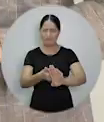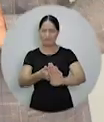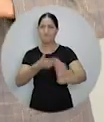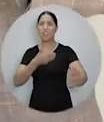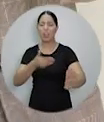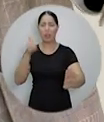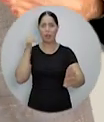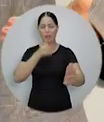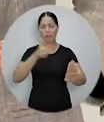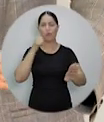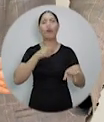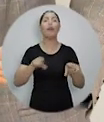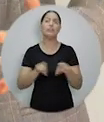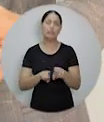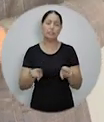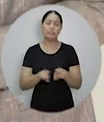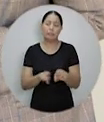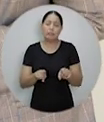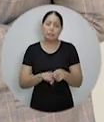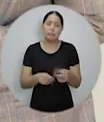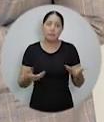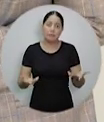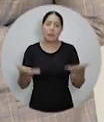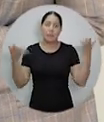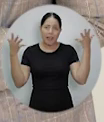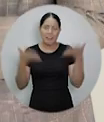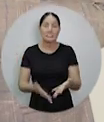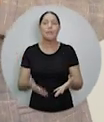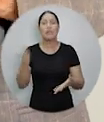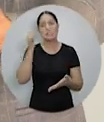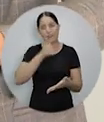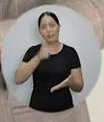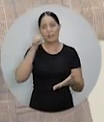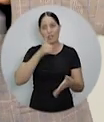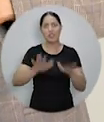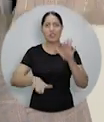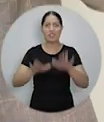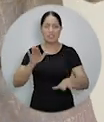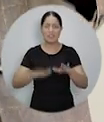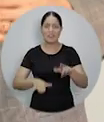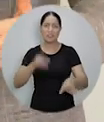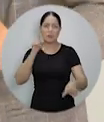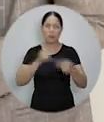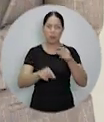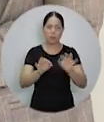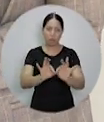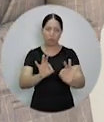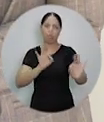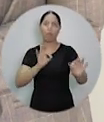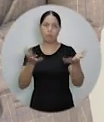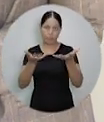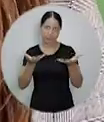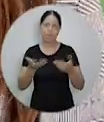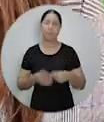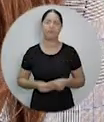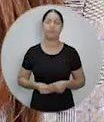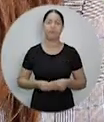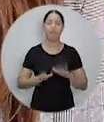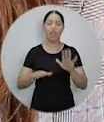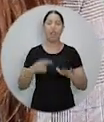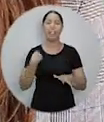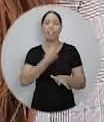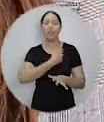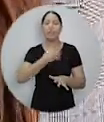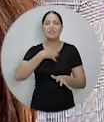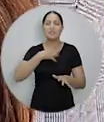caminhos, a afastarem os portões, né, da participação, colocando-os cada vez mais longe para nós. A sensação é que